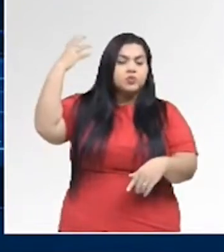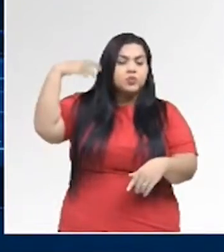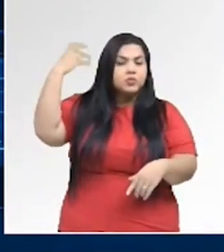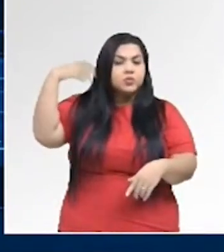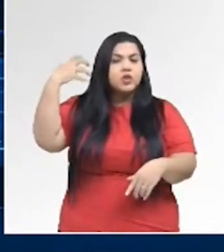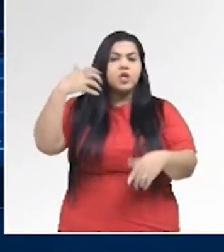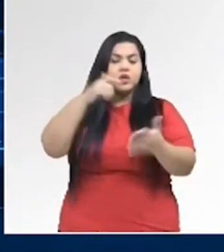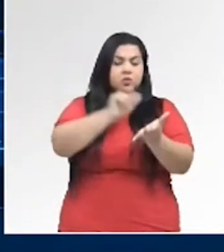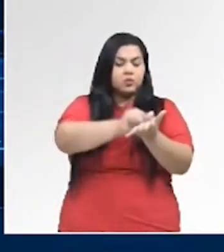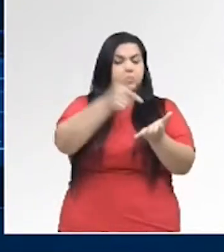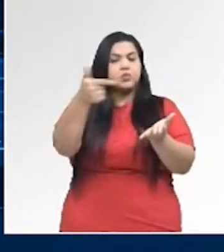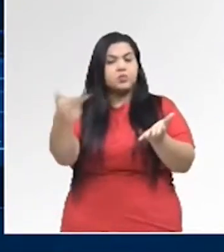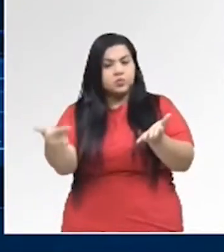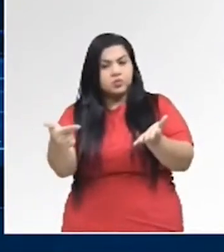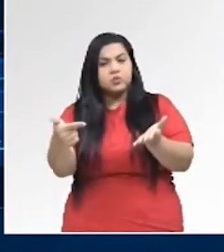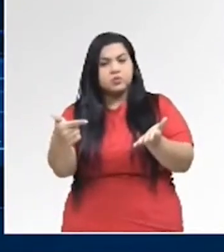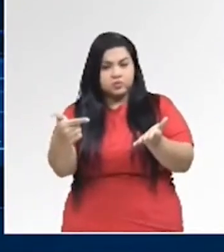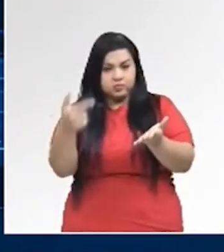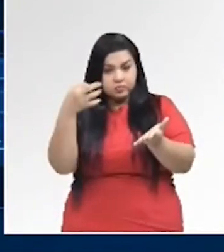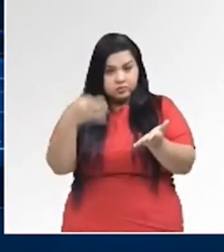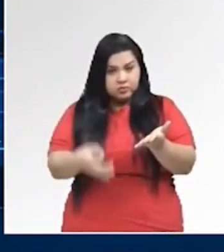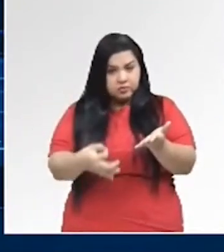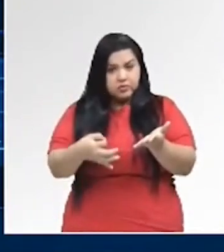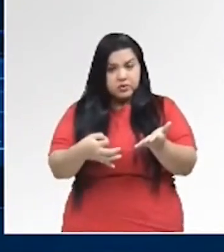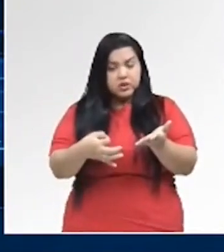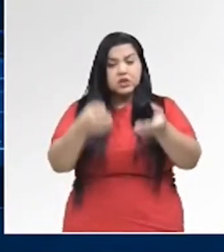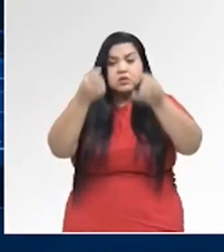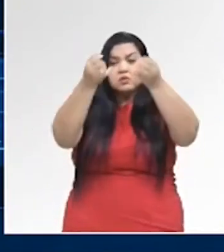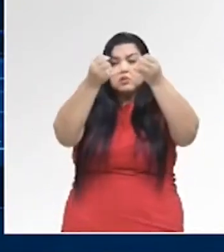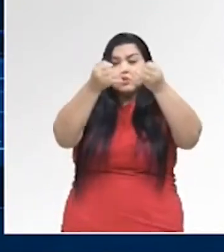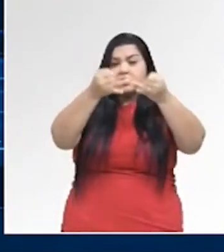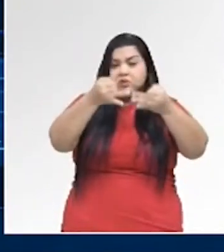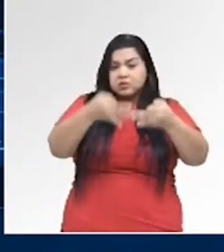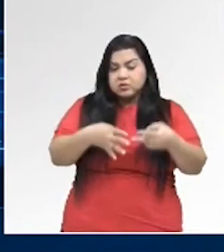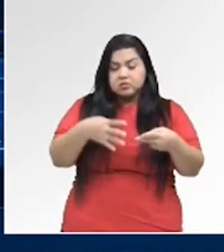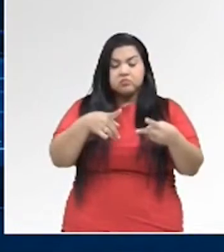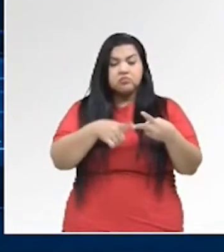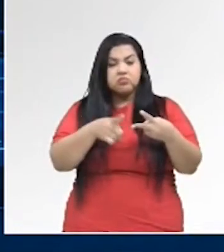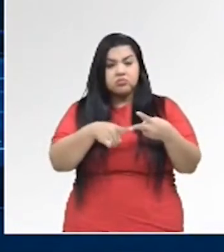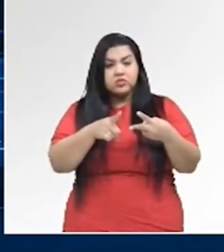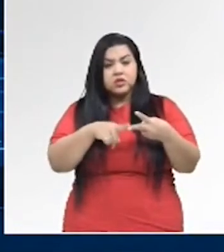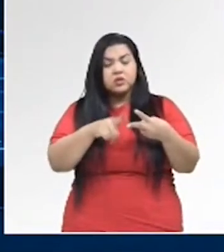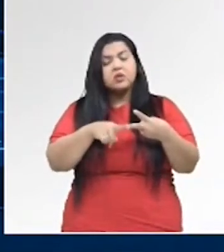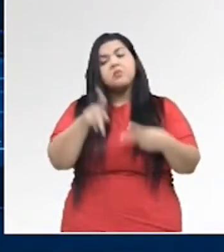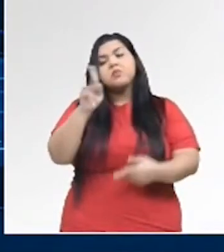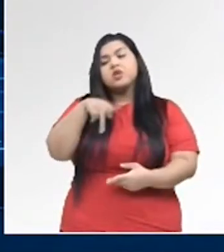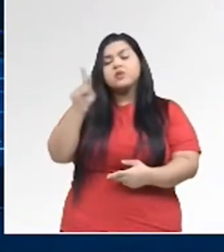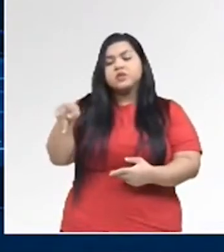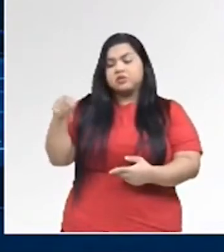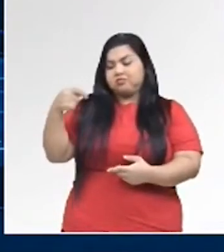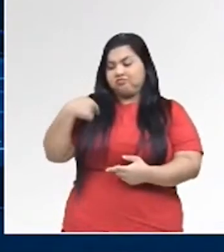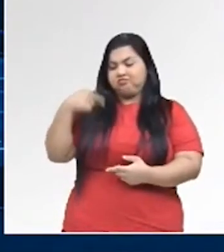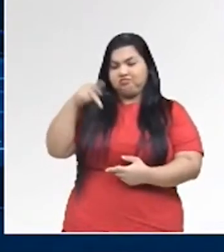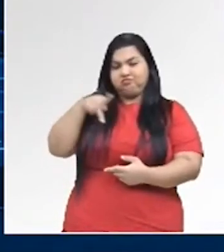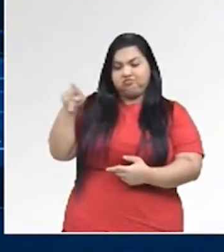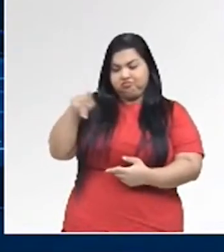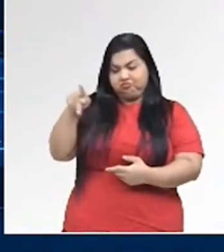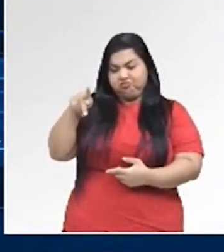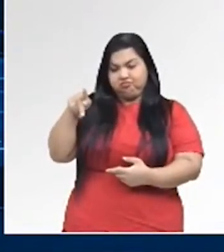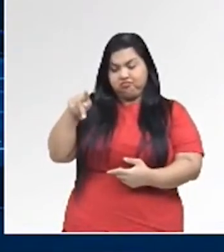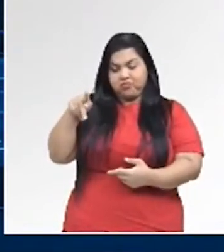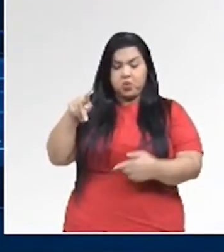o jornal, tá certo? Explicativa, quando a professora aqui, o professor